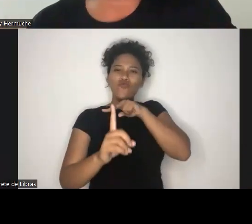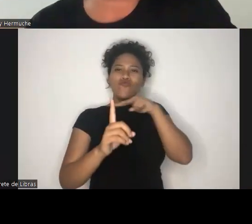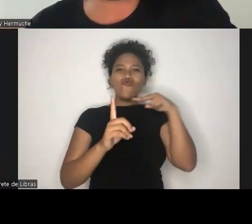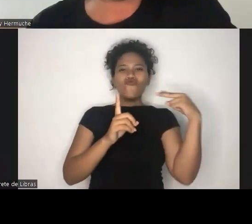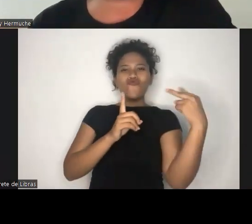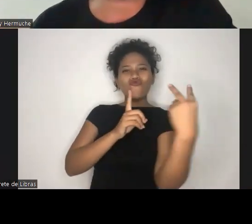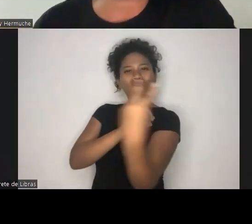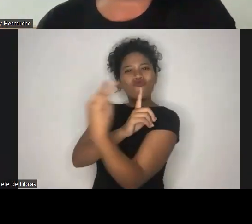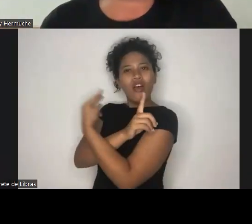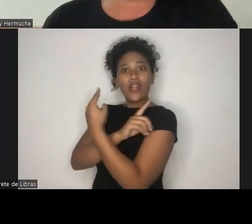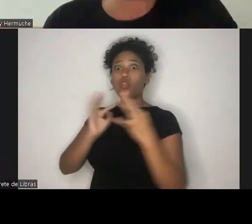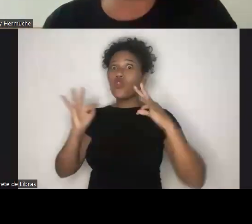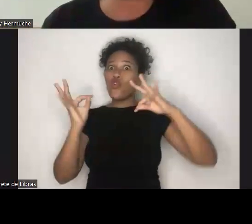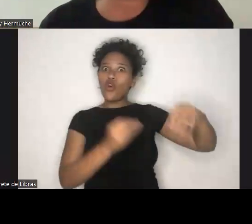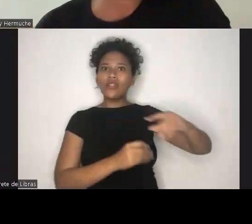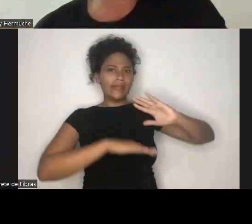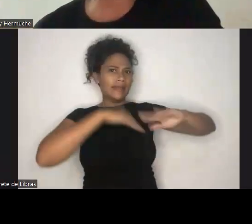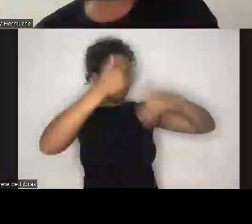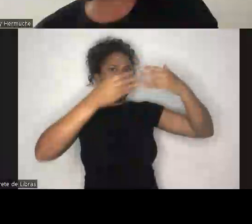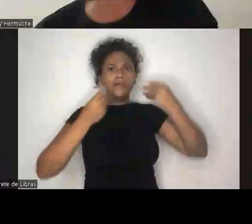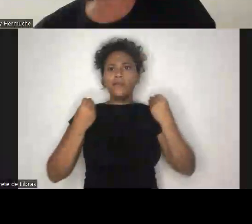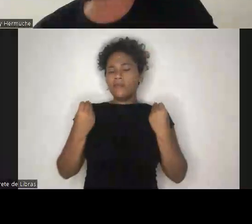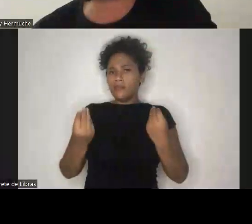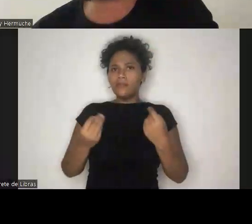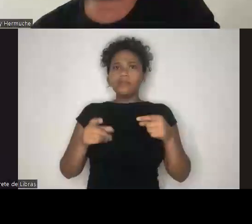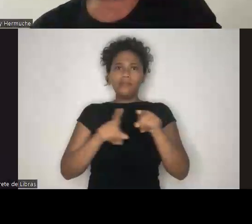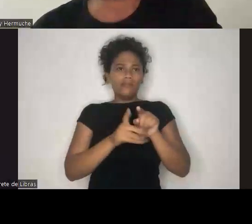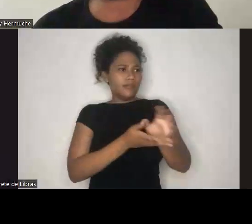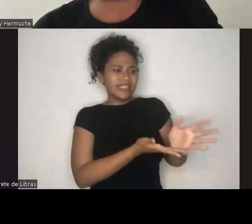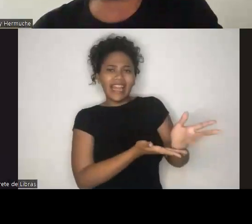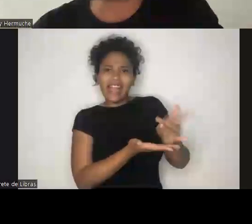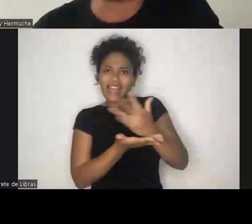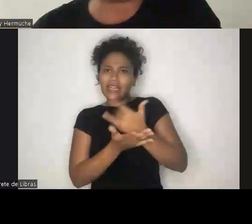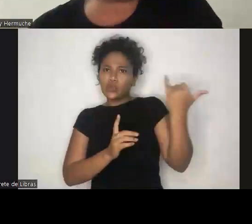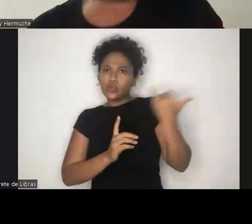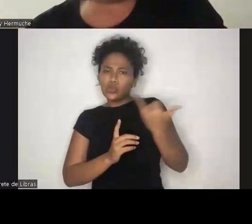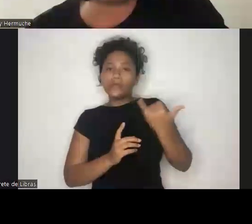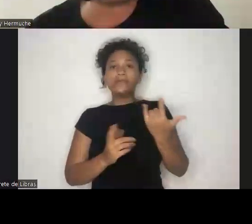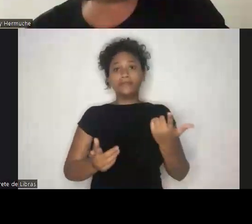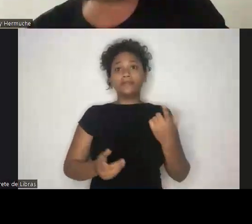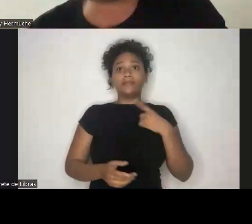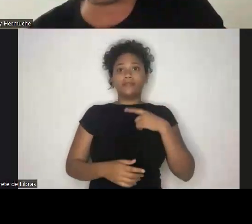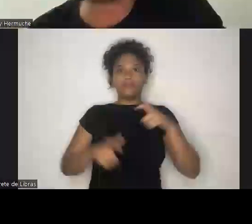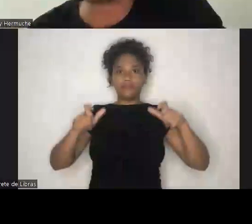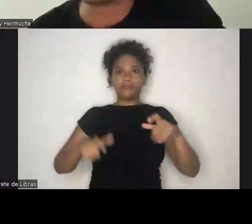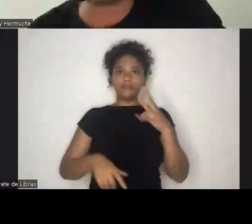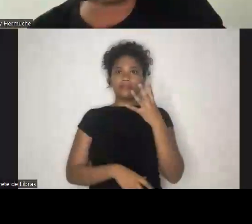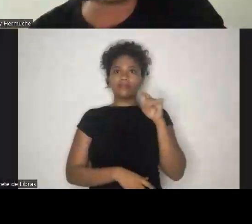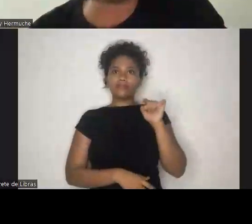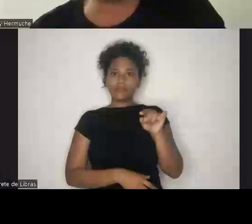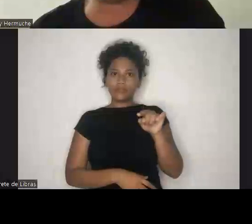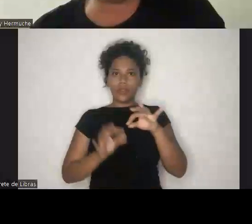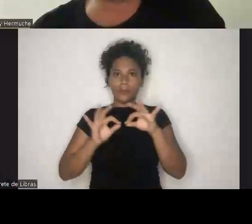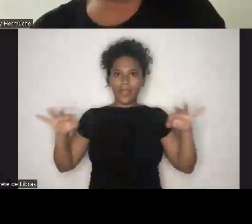as ações de crescimento os dados e aqui eu peguei uma área de 4.000 metros do zero inclusive